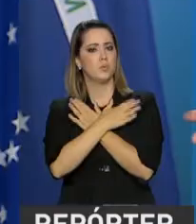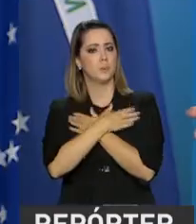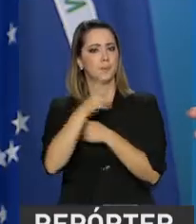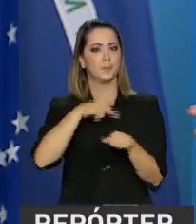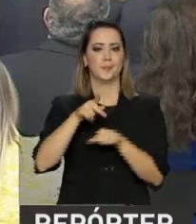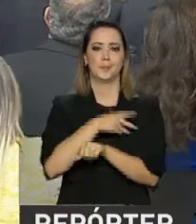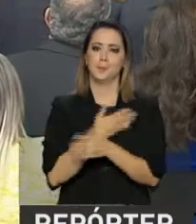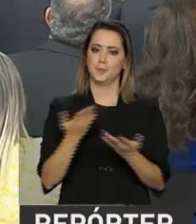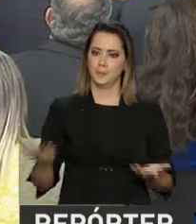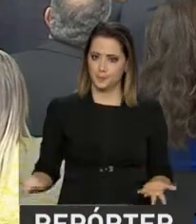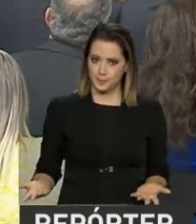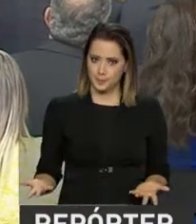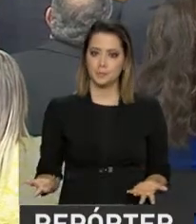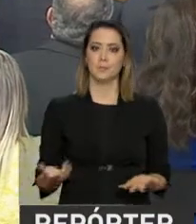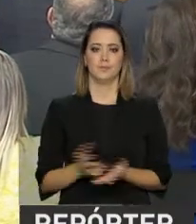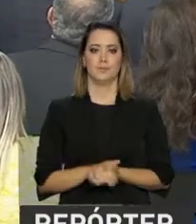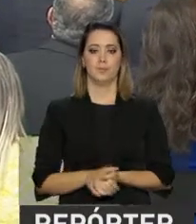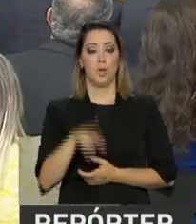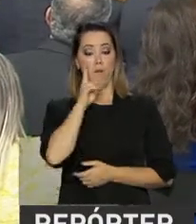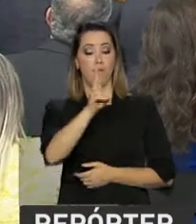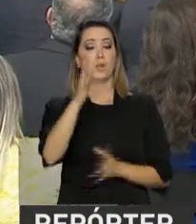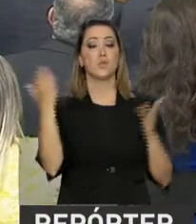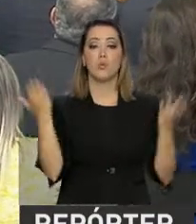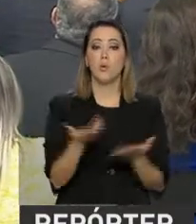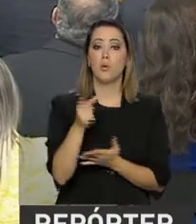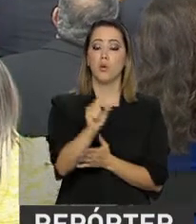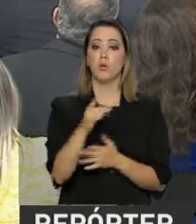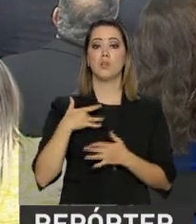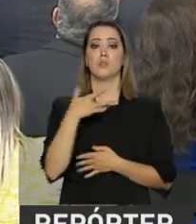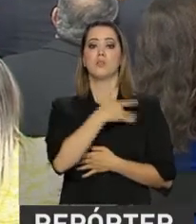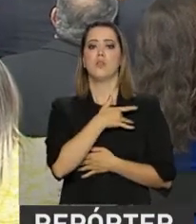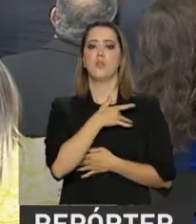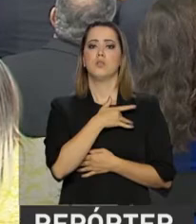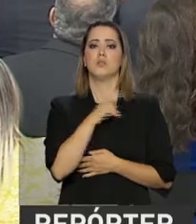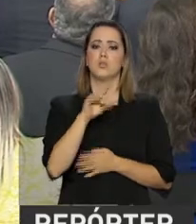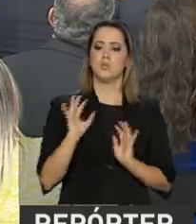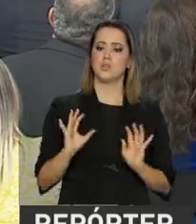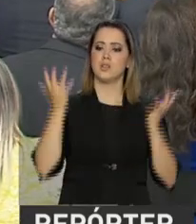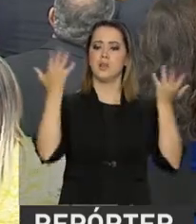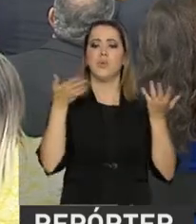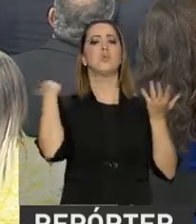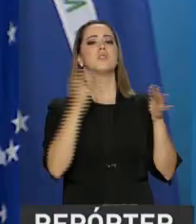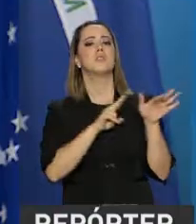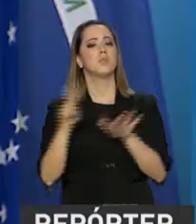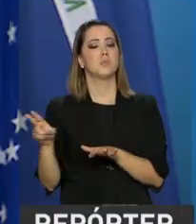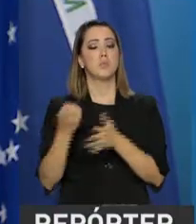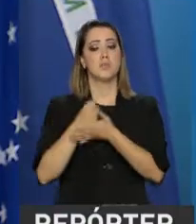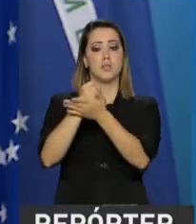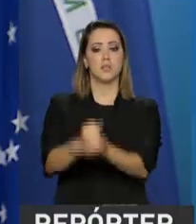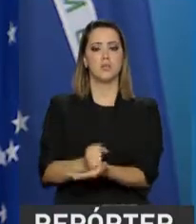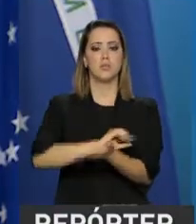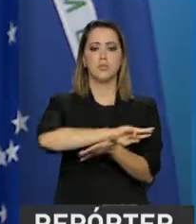e vejo na área na área da saúde uma cerimônia na semana passada empregando